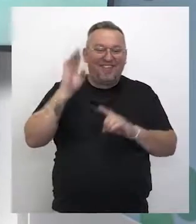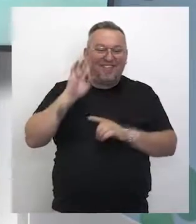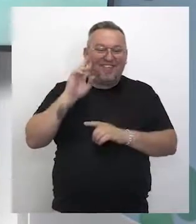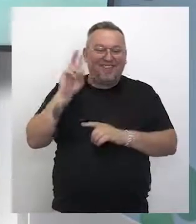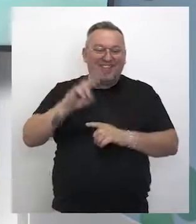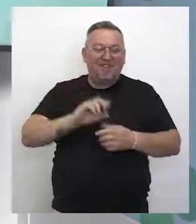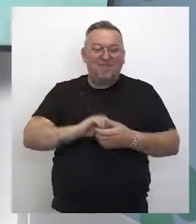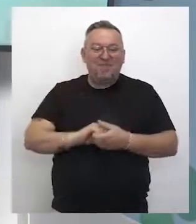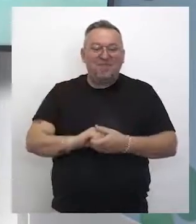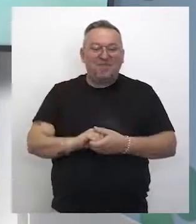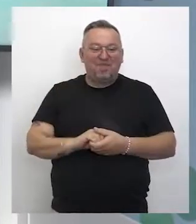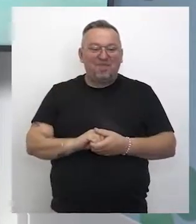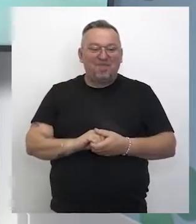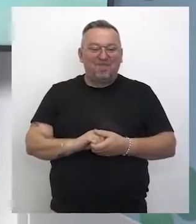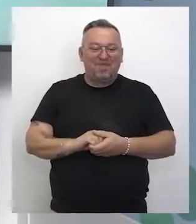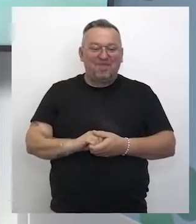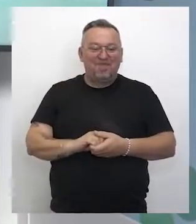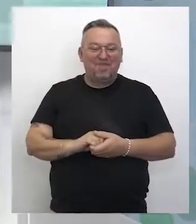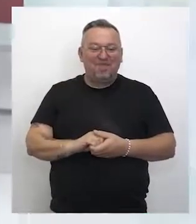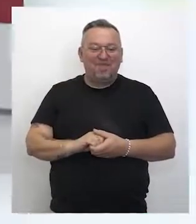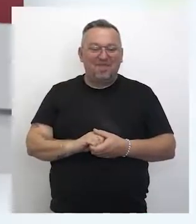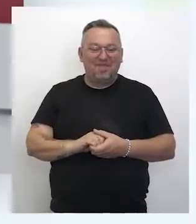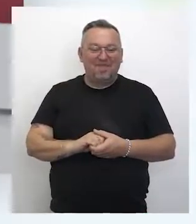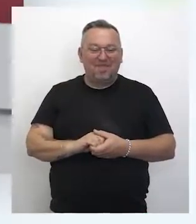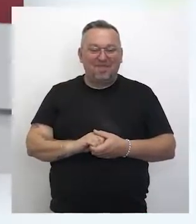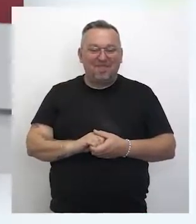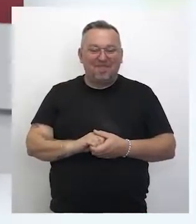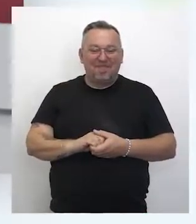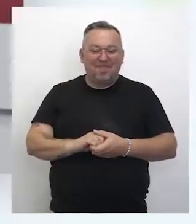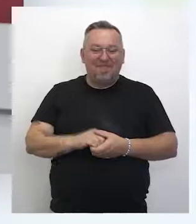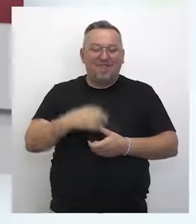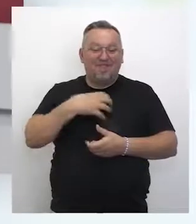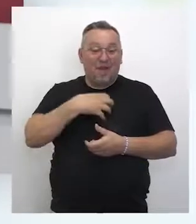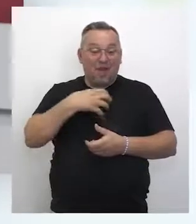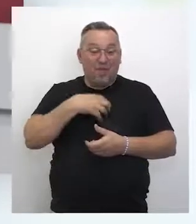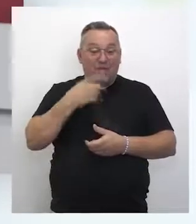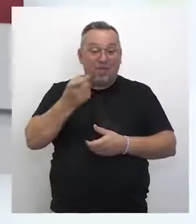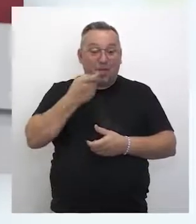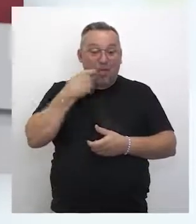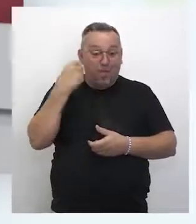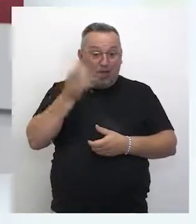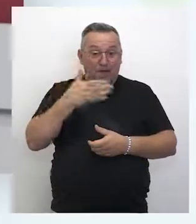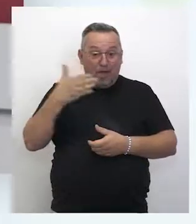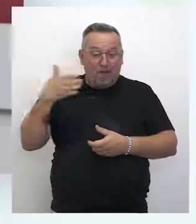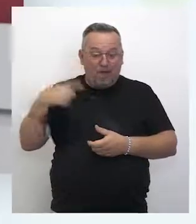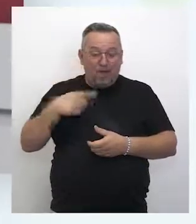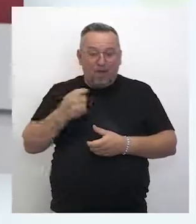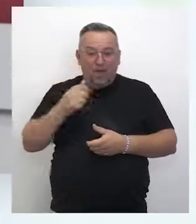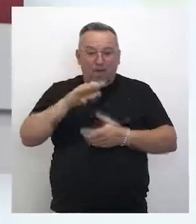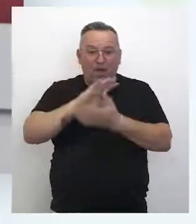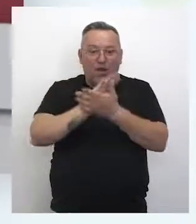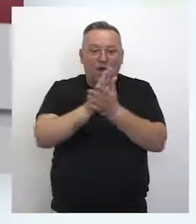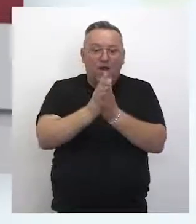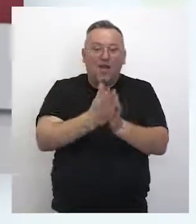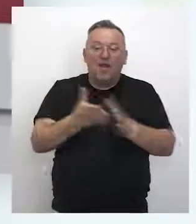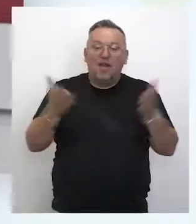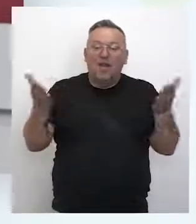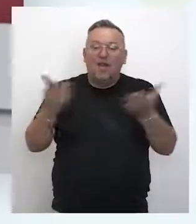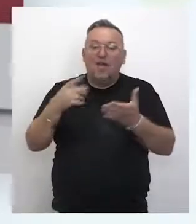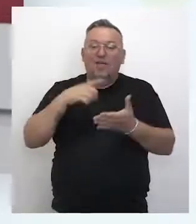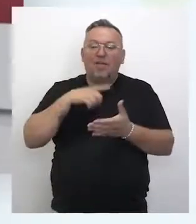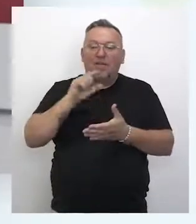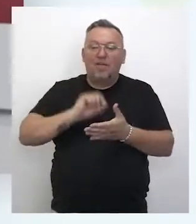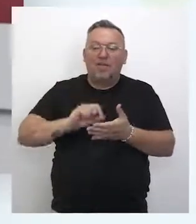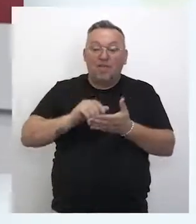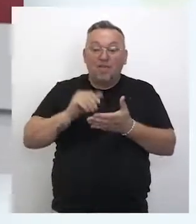Vamos lá. Um tipo de peixe que estava ameaçado de extinção no Amazonas agora está totalmente